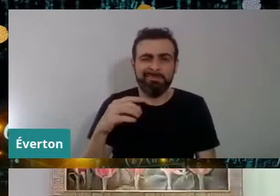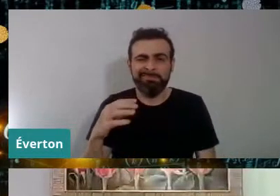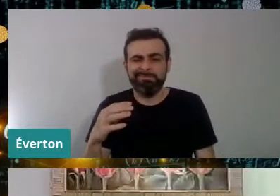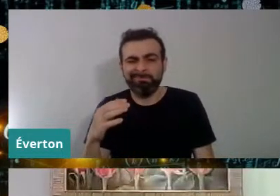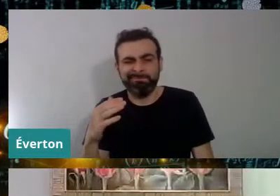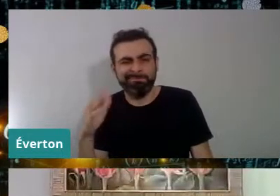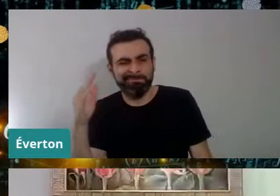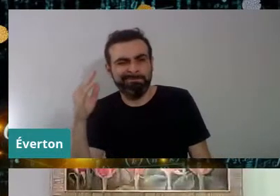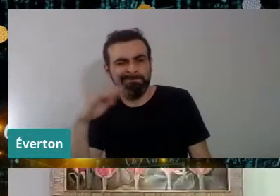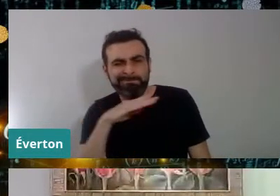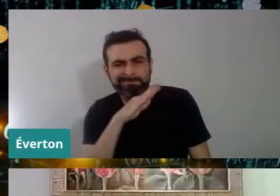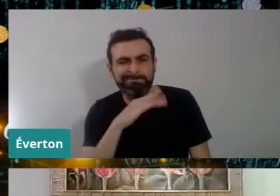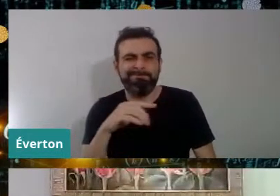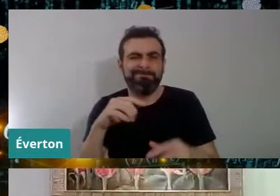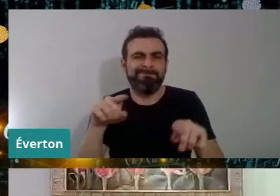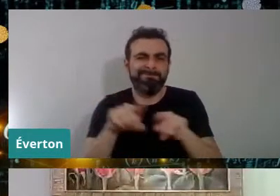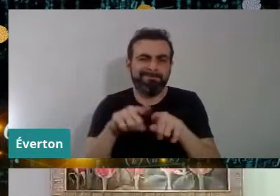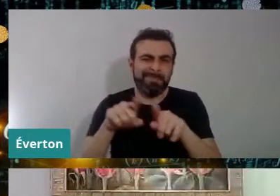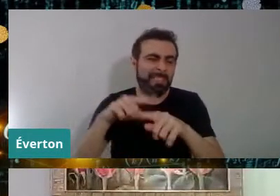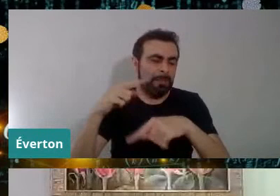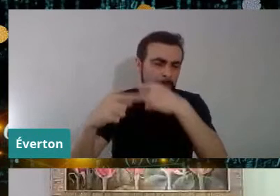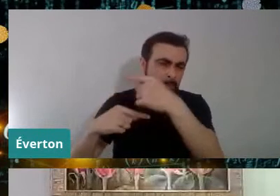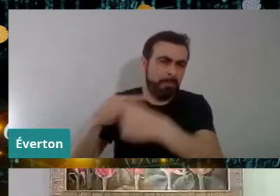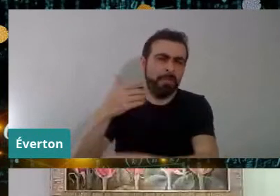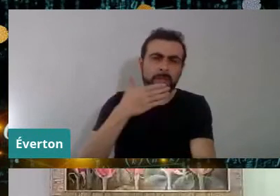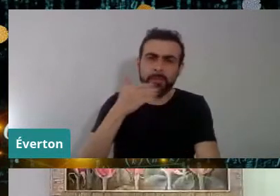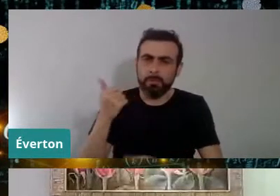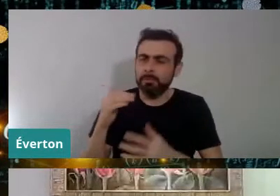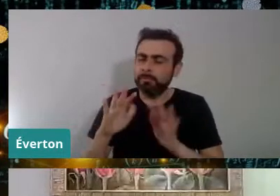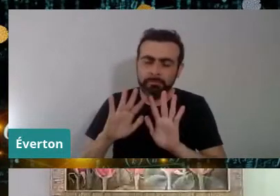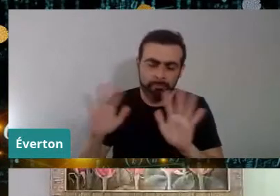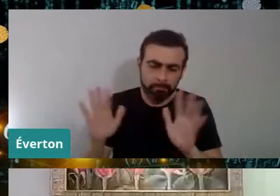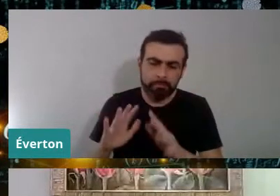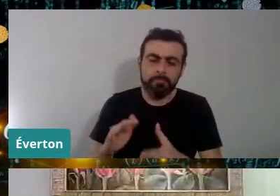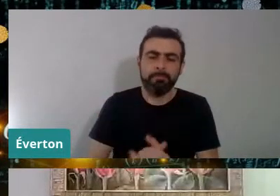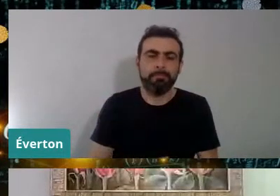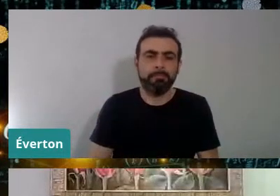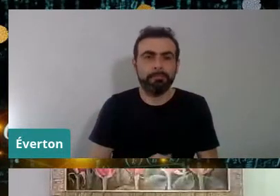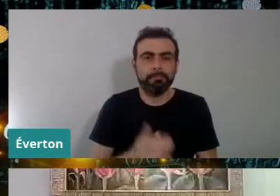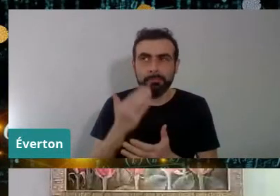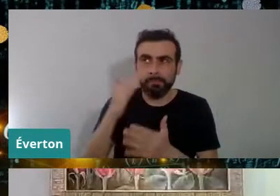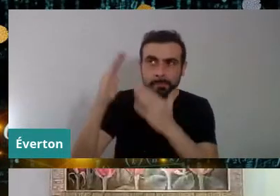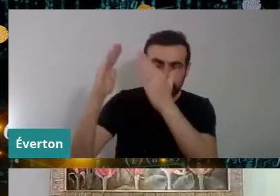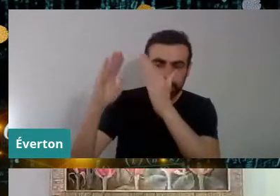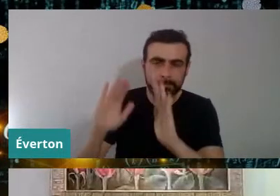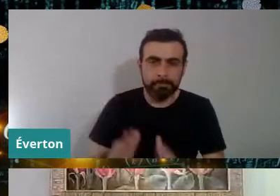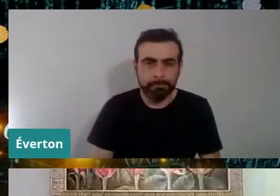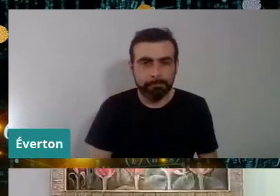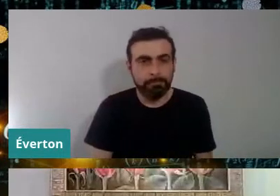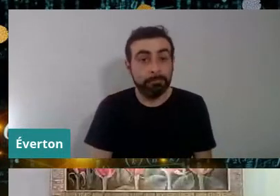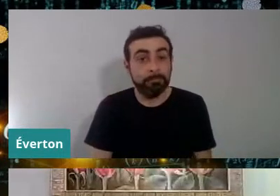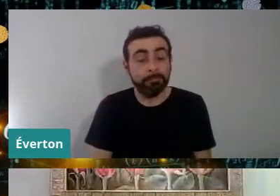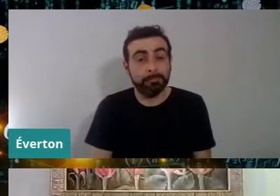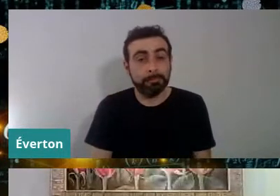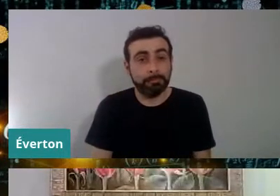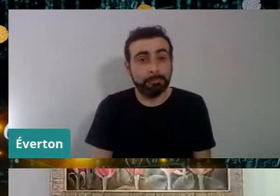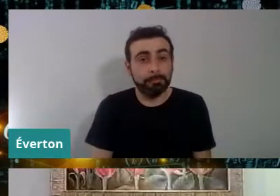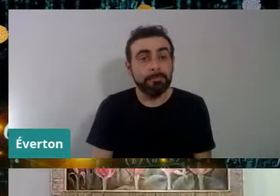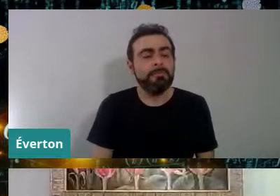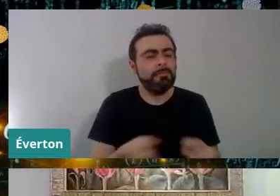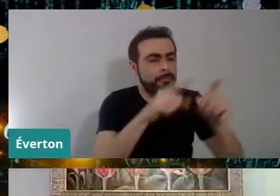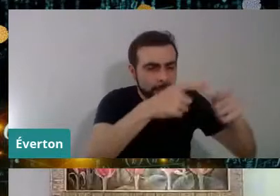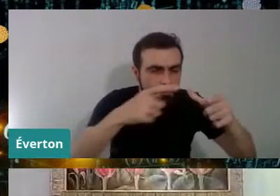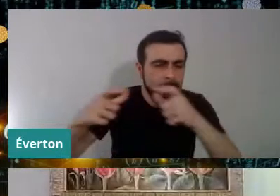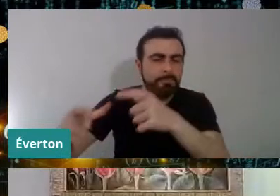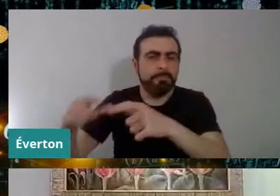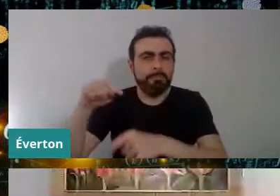lá. Graças a Deus foi tudo superado, viu? É, graças a Deus. Bom, nós estamos falando dos locais que a Fafisa